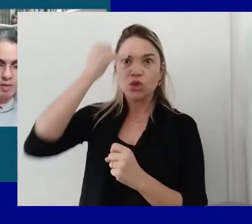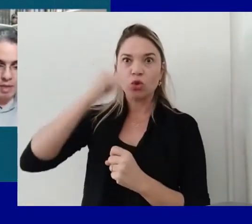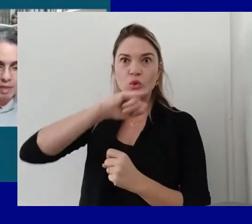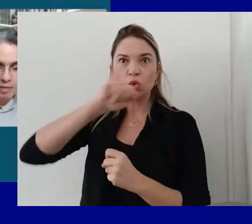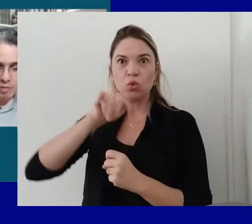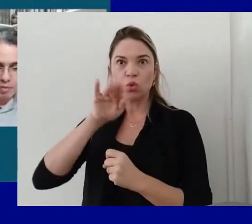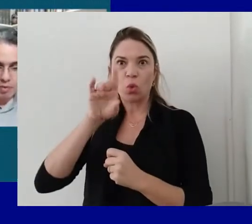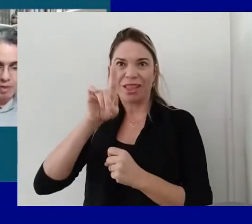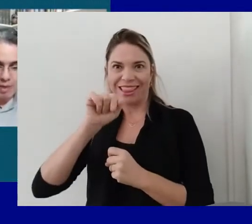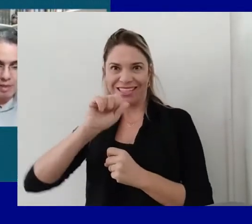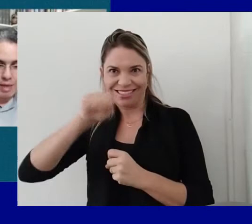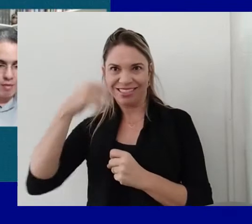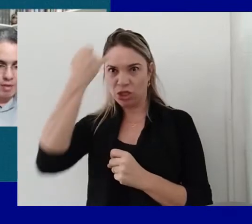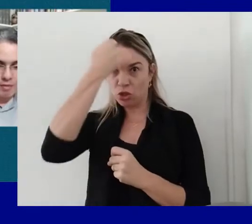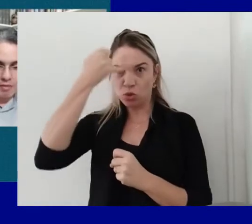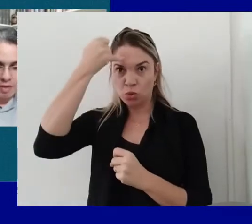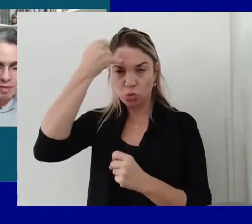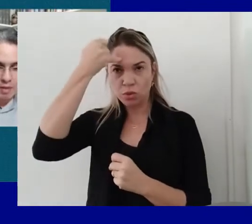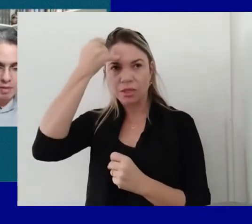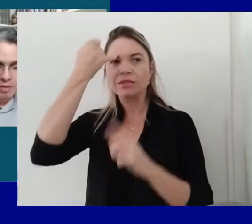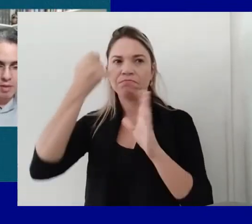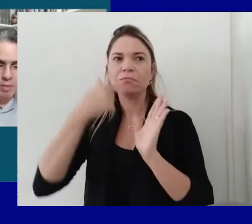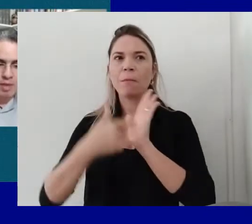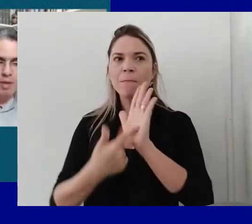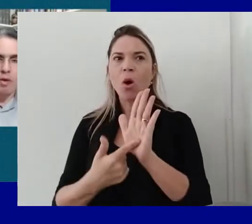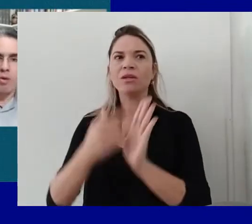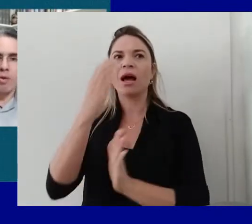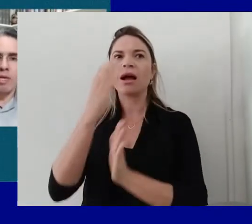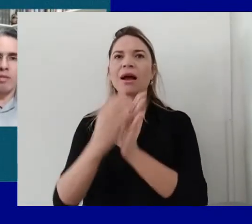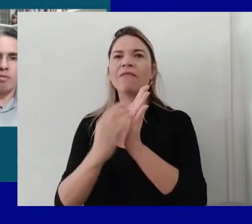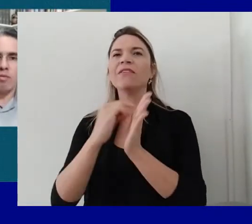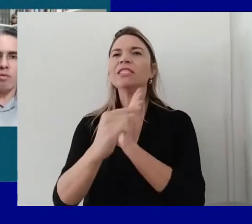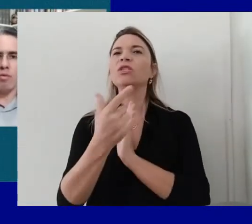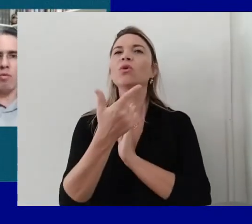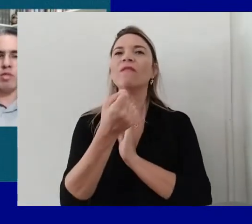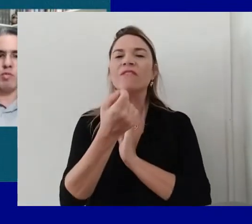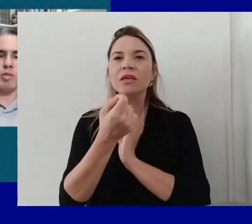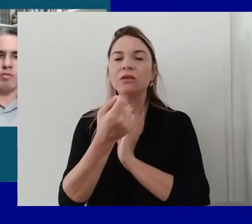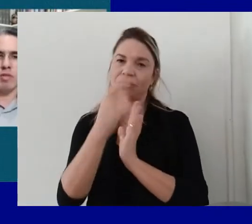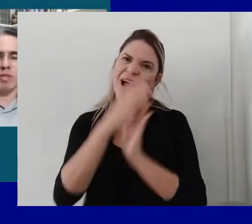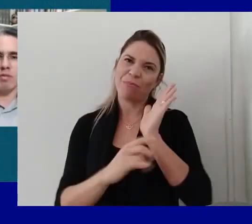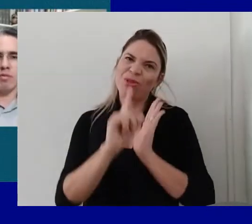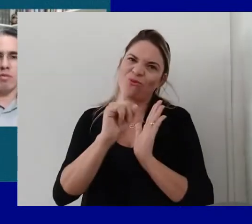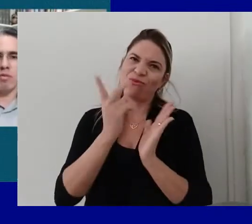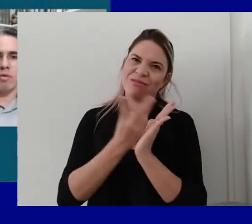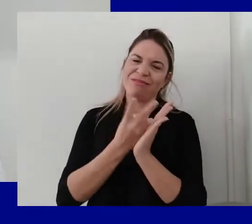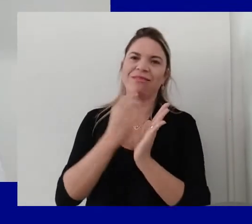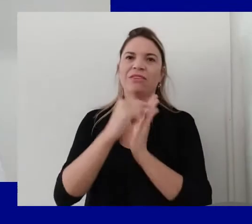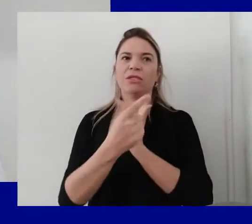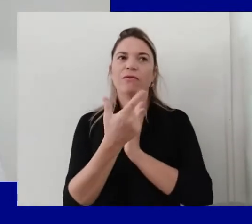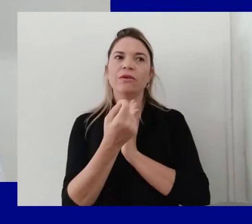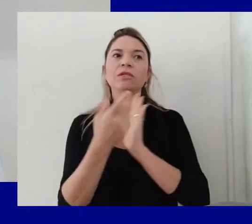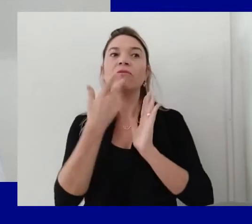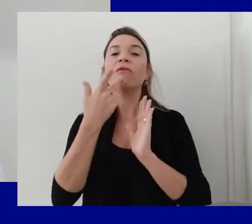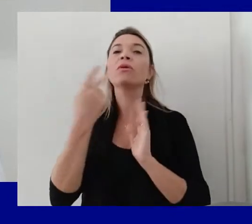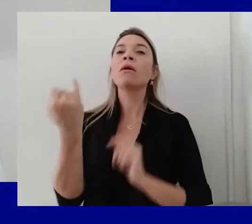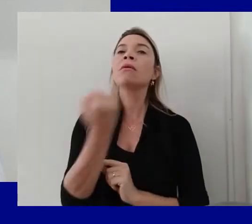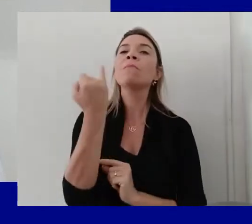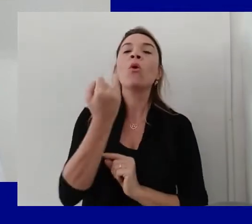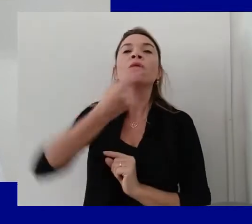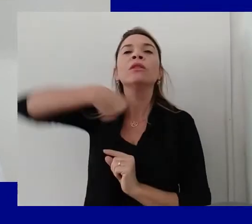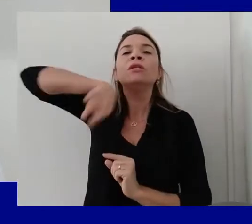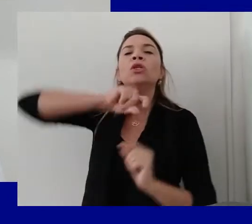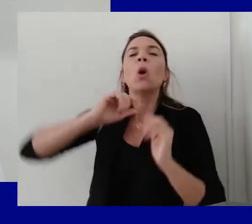amados, edificando-vos na vossa fé santíssima, orando no Espírito Santo. Orando